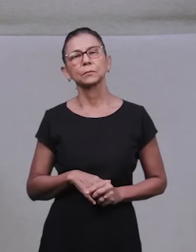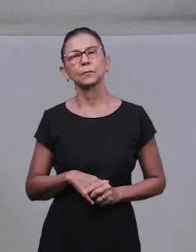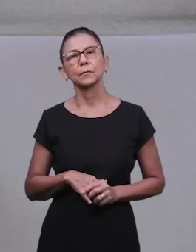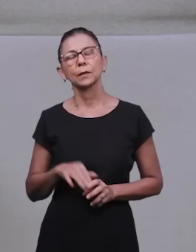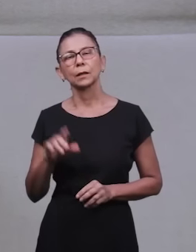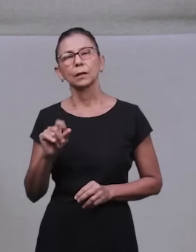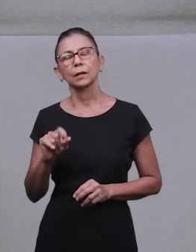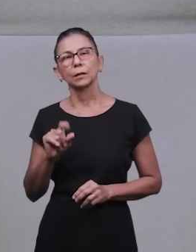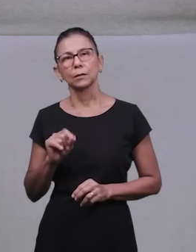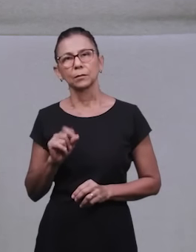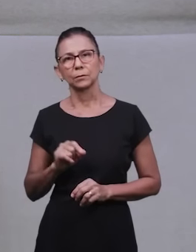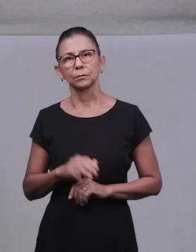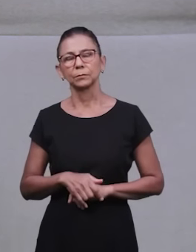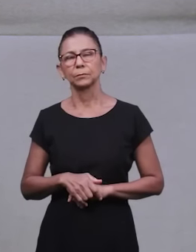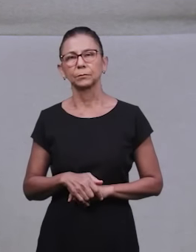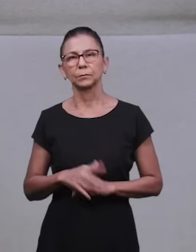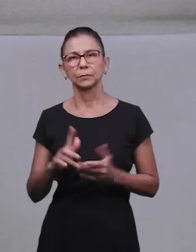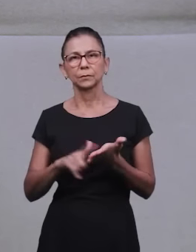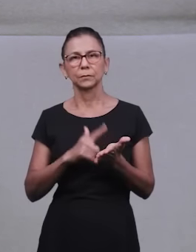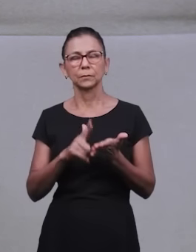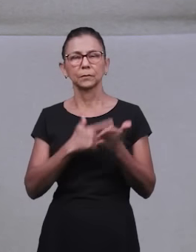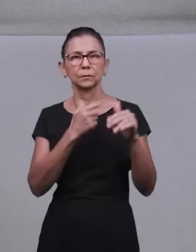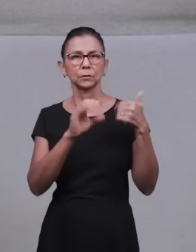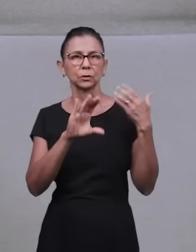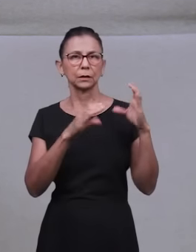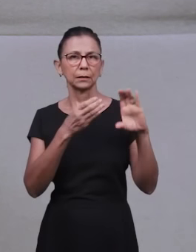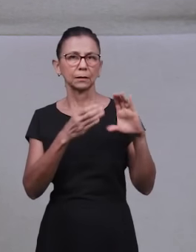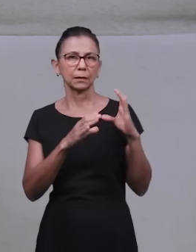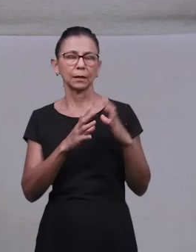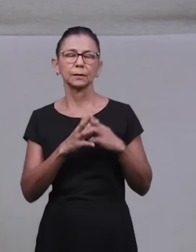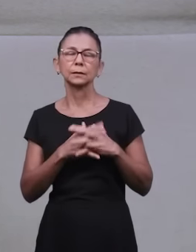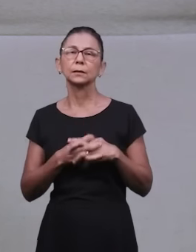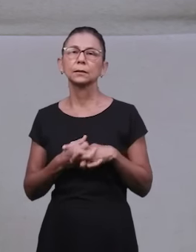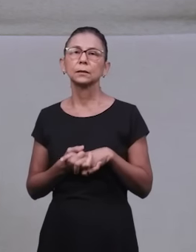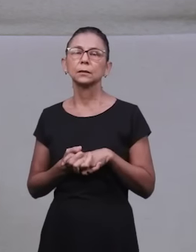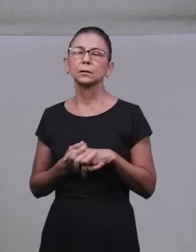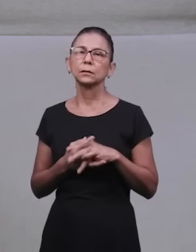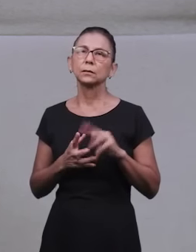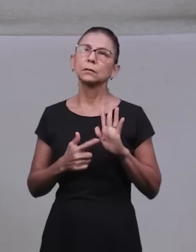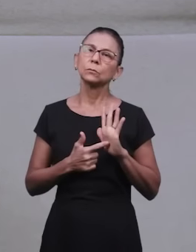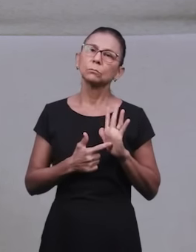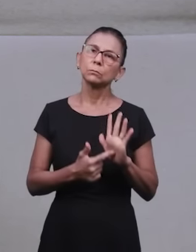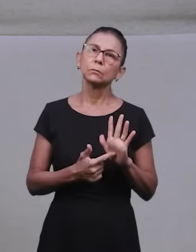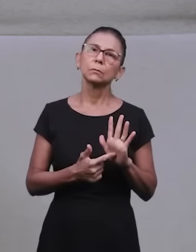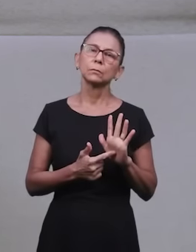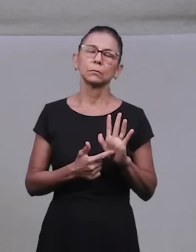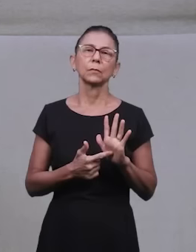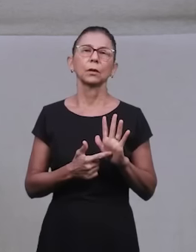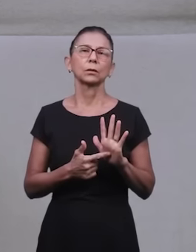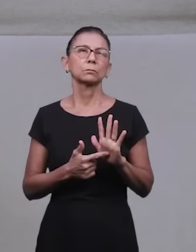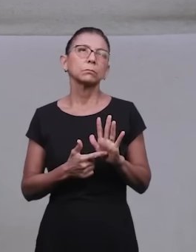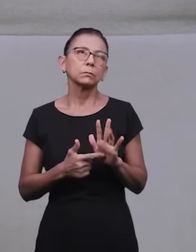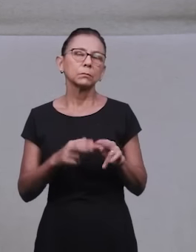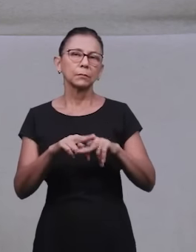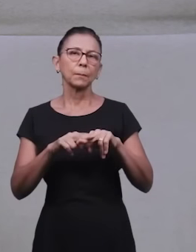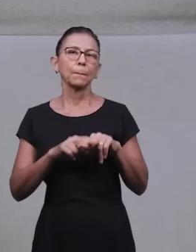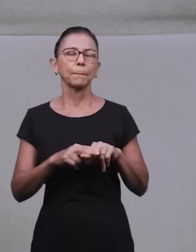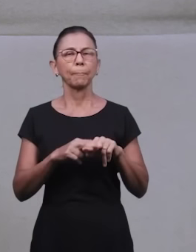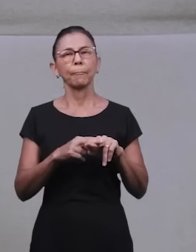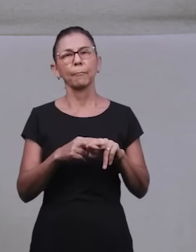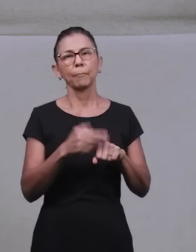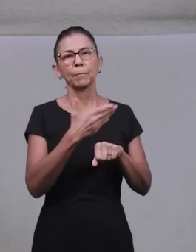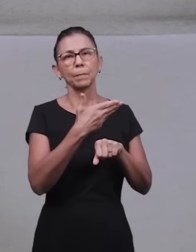toda o livro de Israel, o livro de Cantares, ele aborda de maneira muito prática,